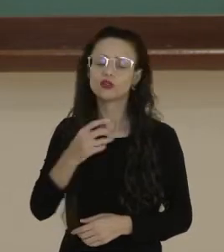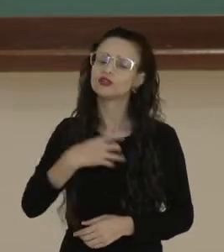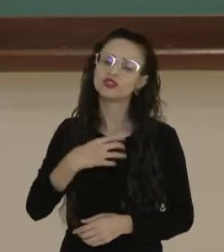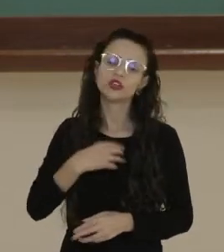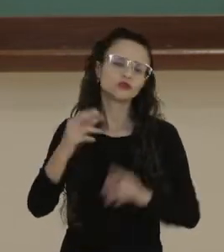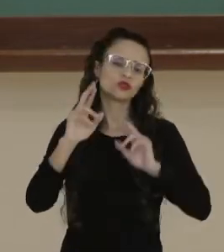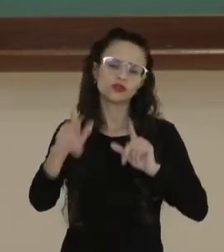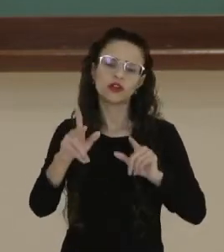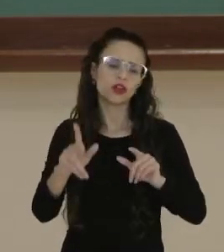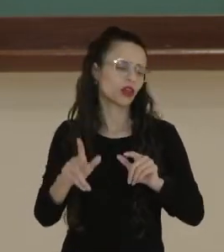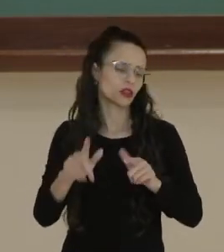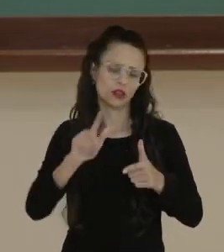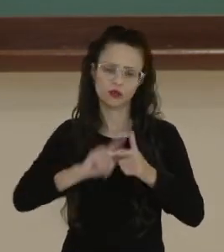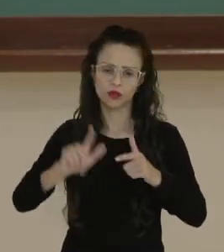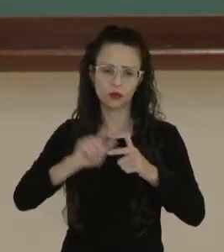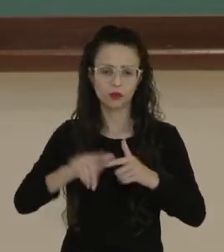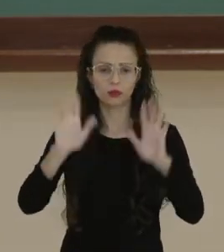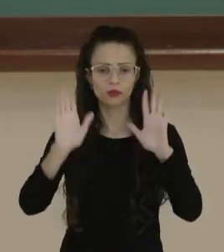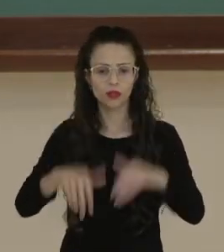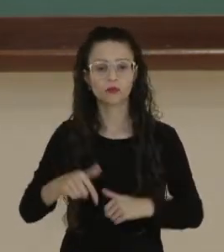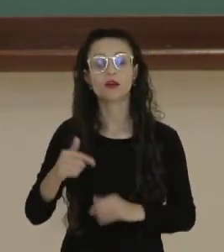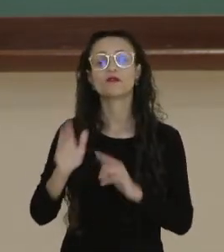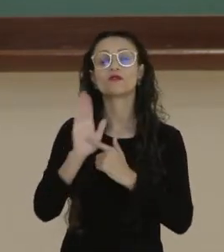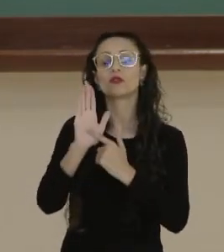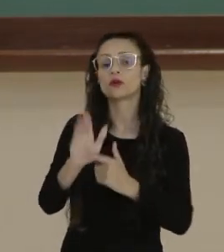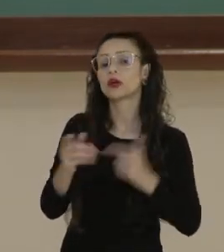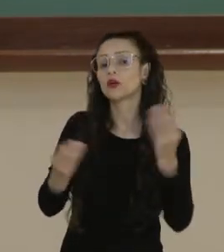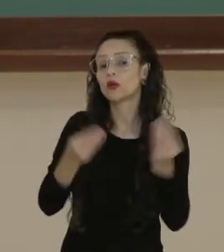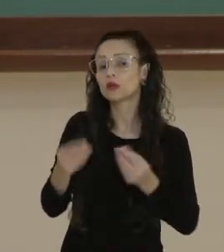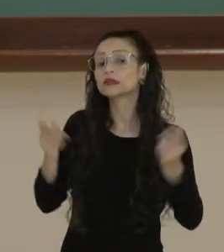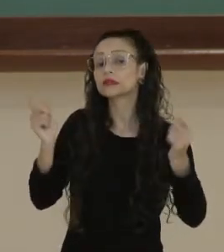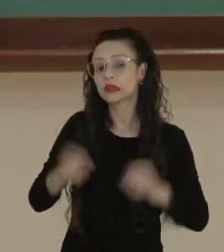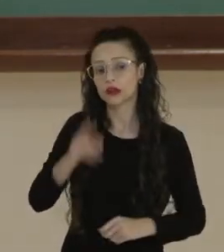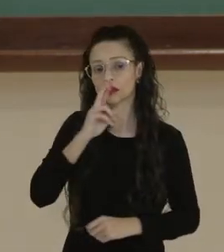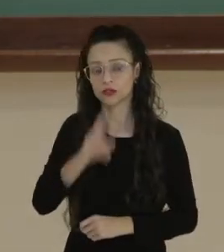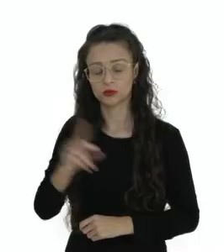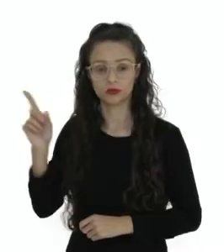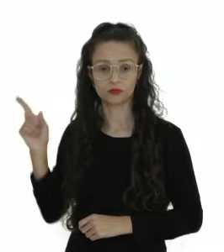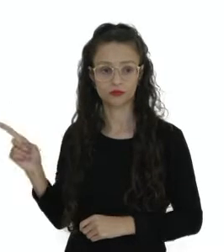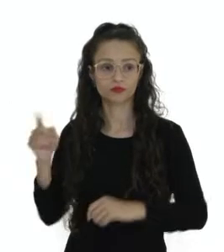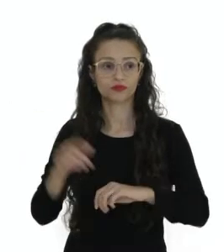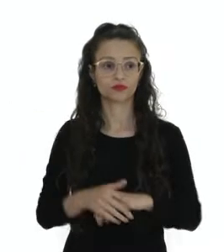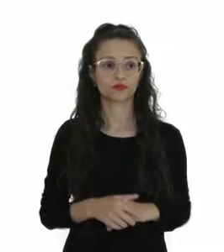formato, certo? Eu vou dar uma possível resposta para vocês aqui. Vejam,